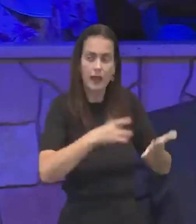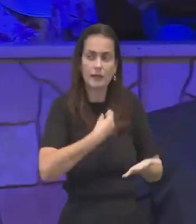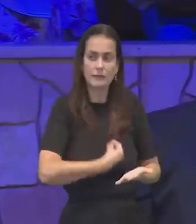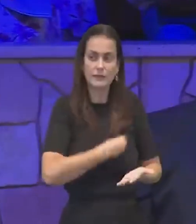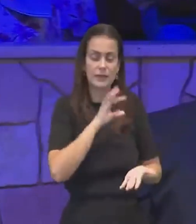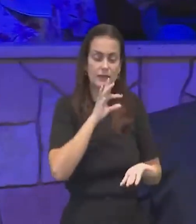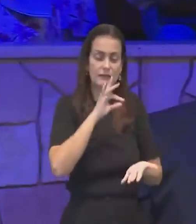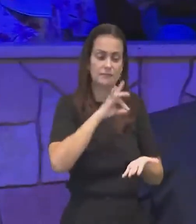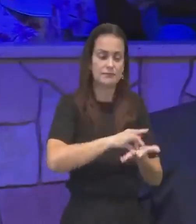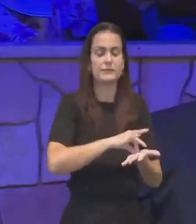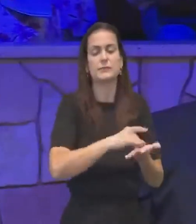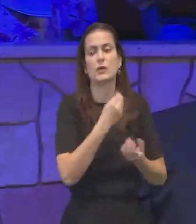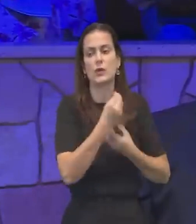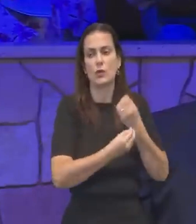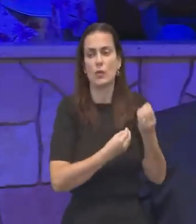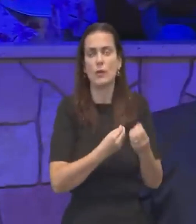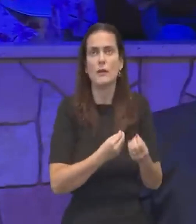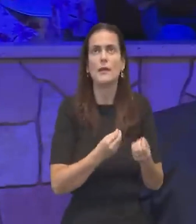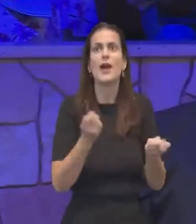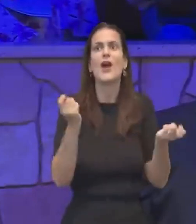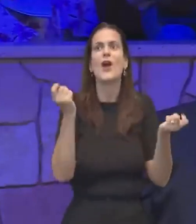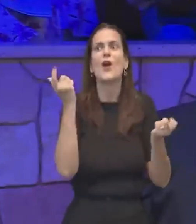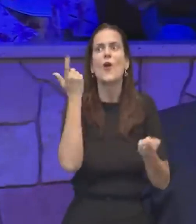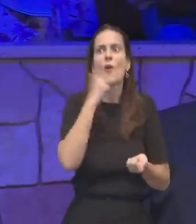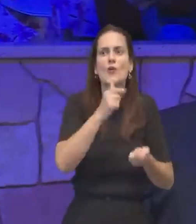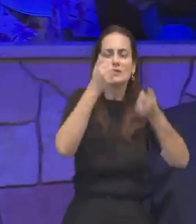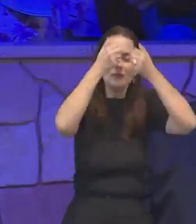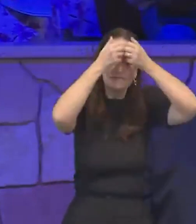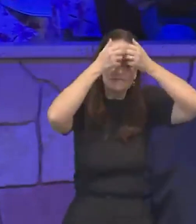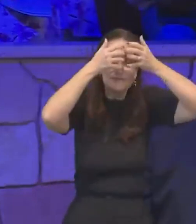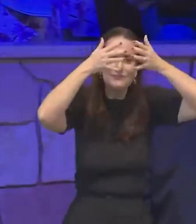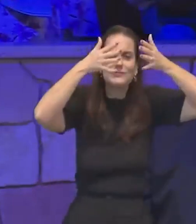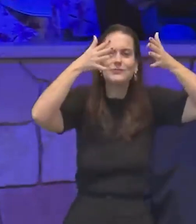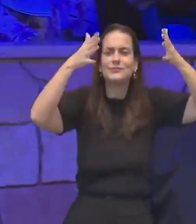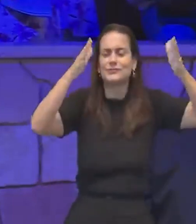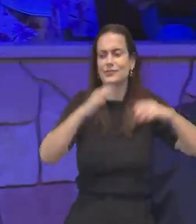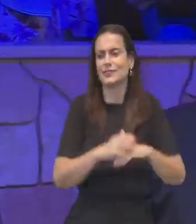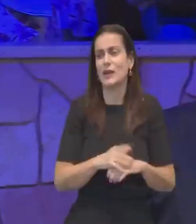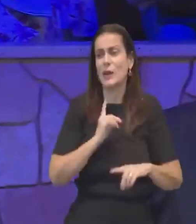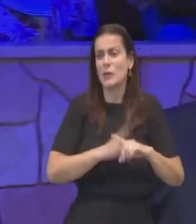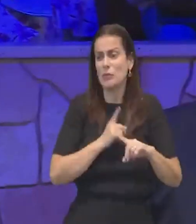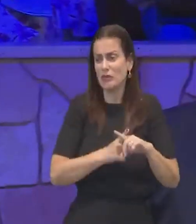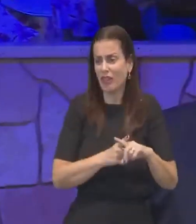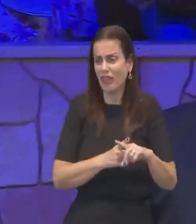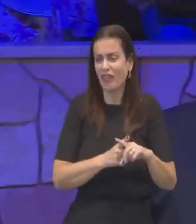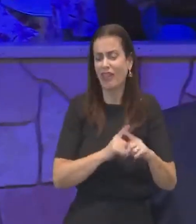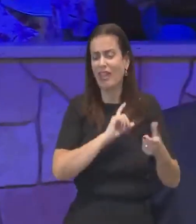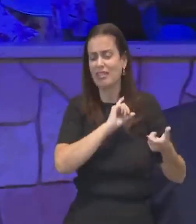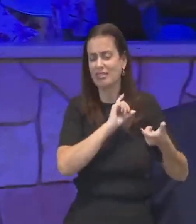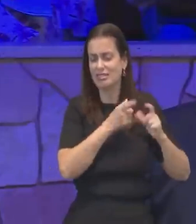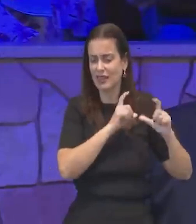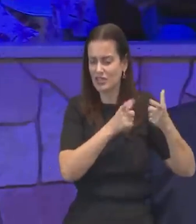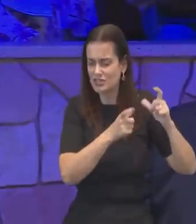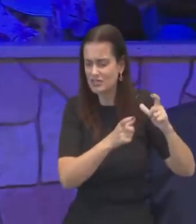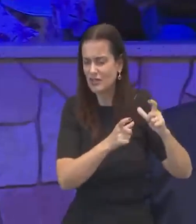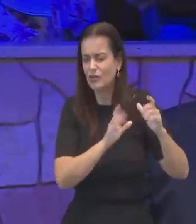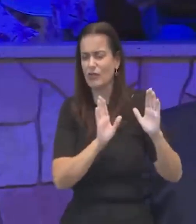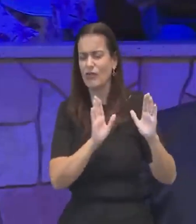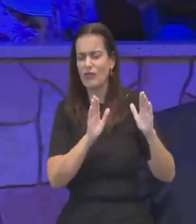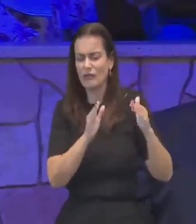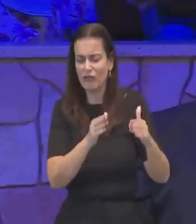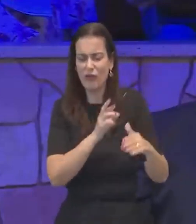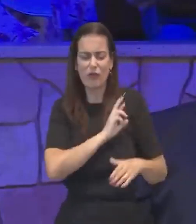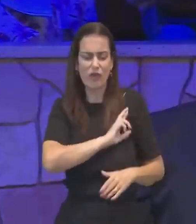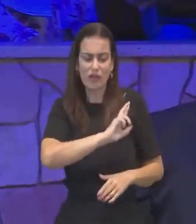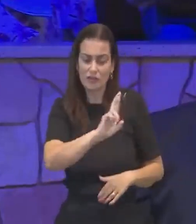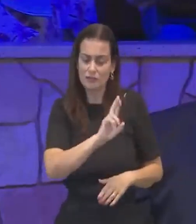um salto dessa vida simplesmente terrena, apegada à tradição, apegada à religiosidade. E Jesus